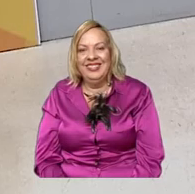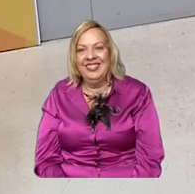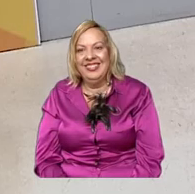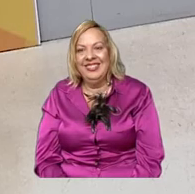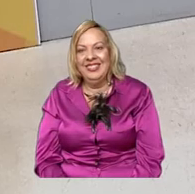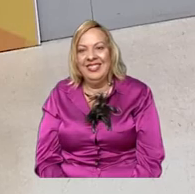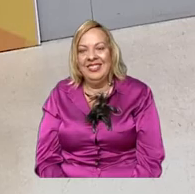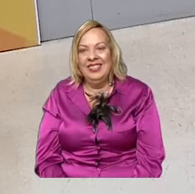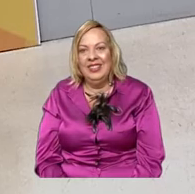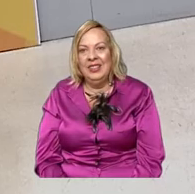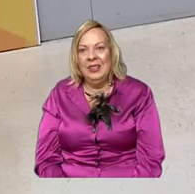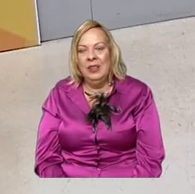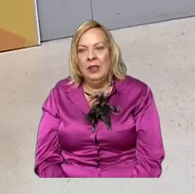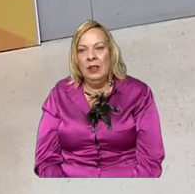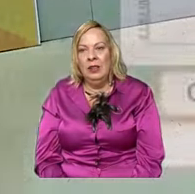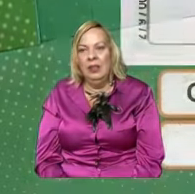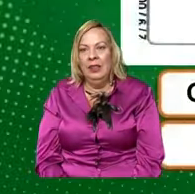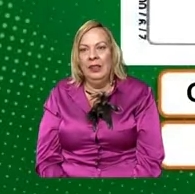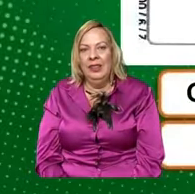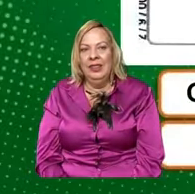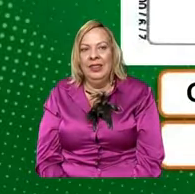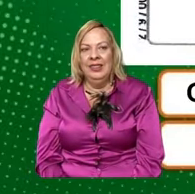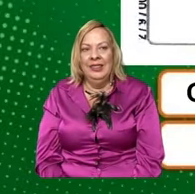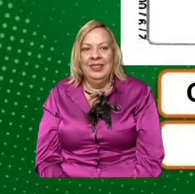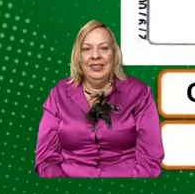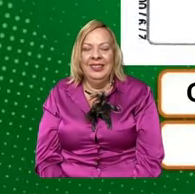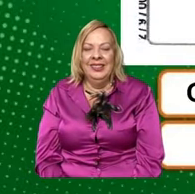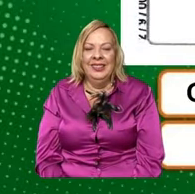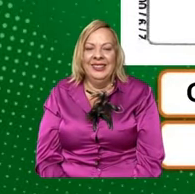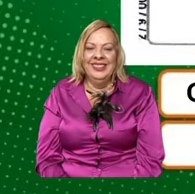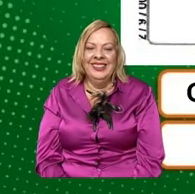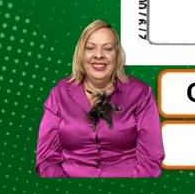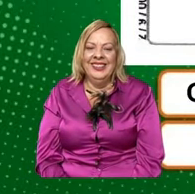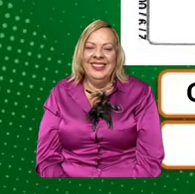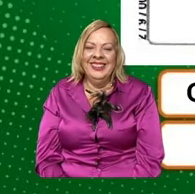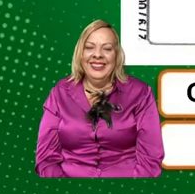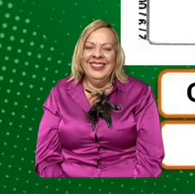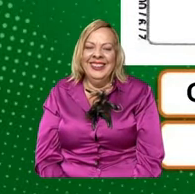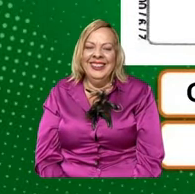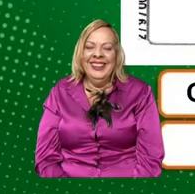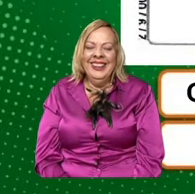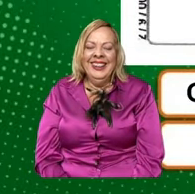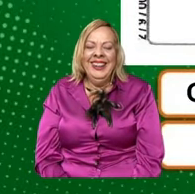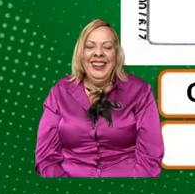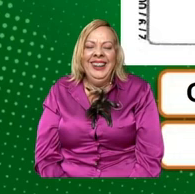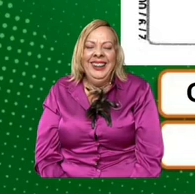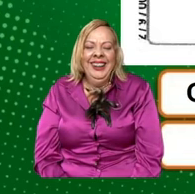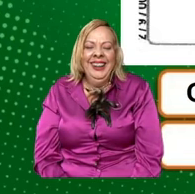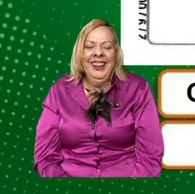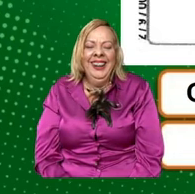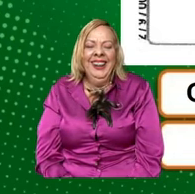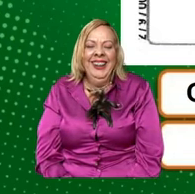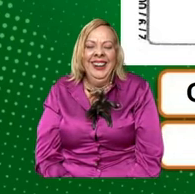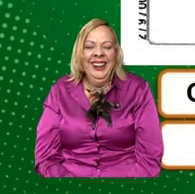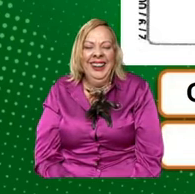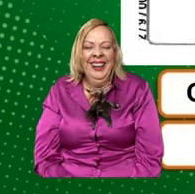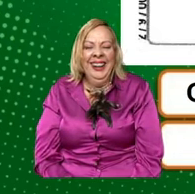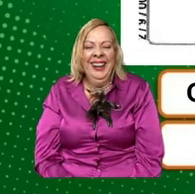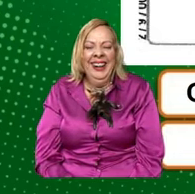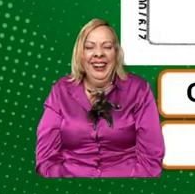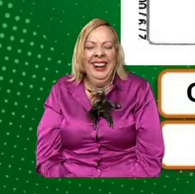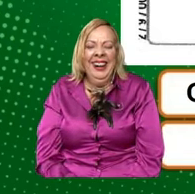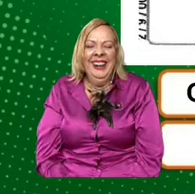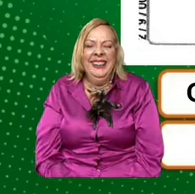né? Muito bom, vamos lá saber quem divide então. Olha aí, gente, olha aí, olha